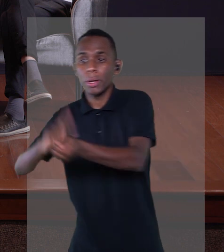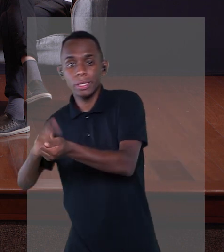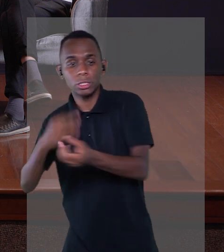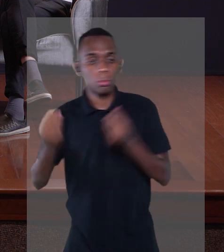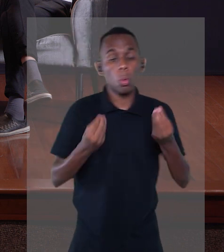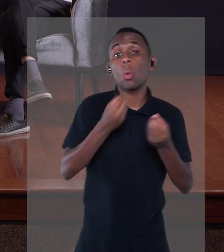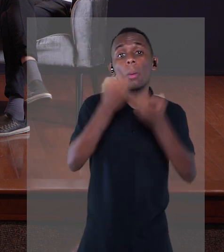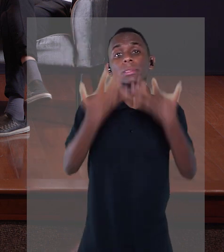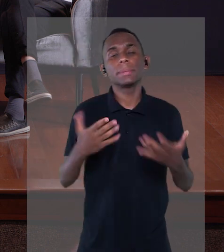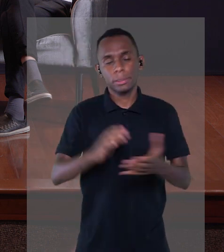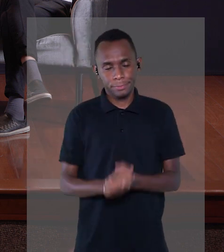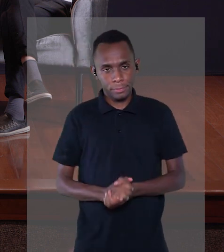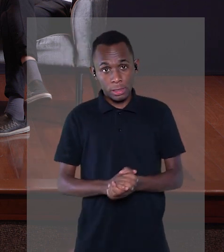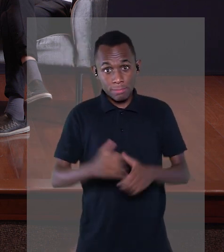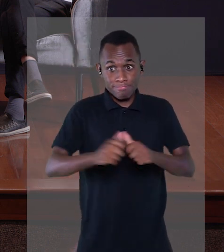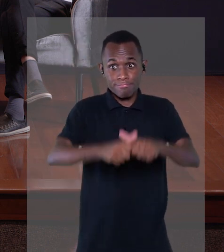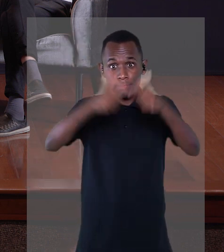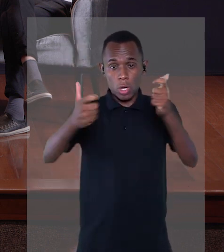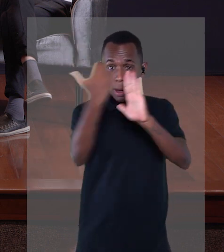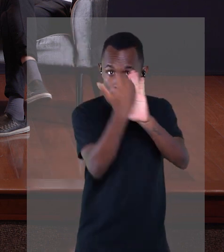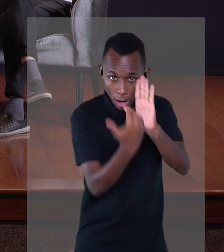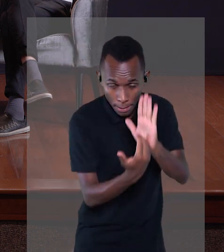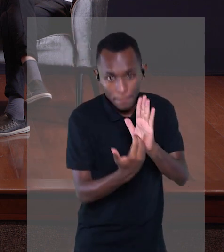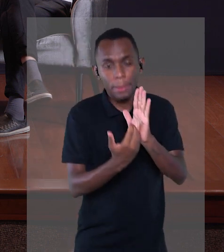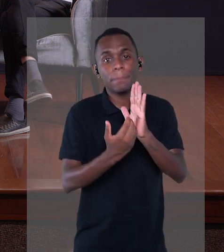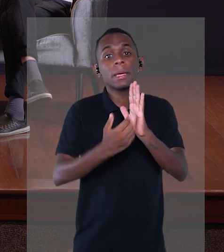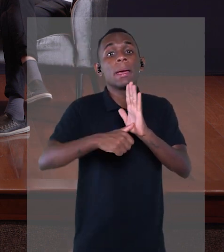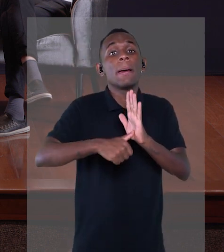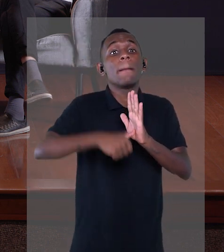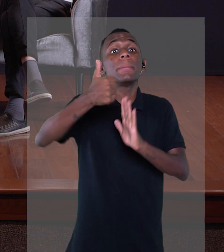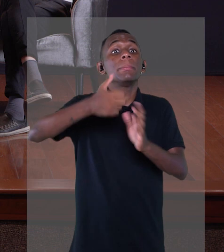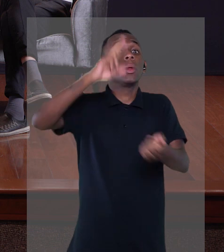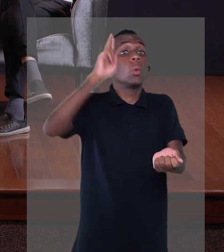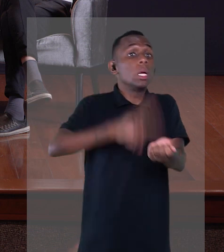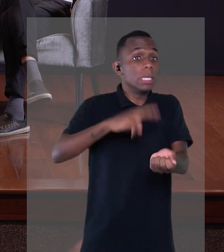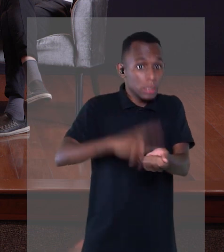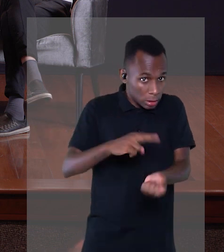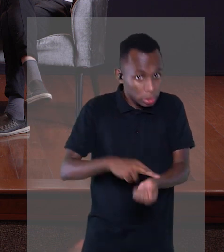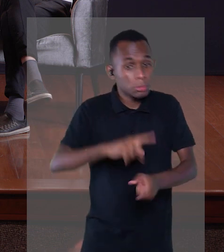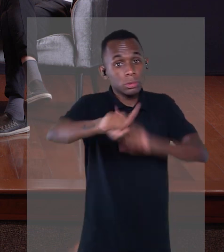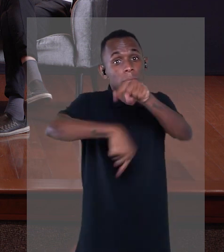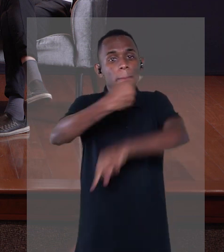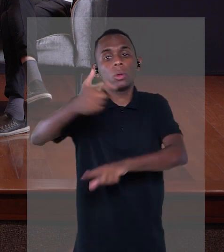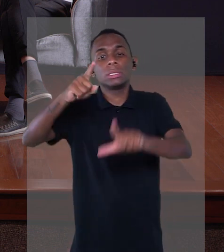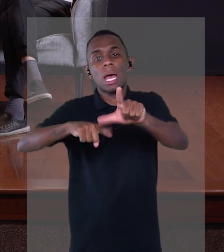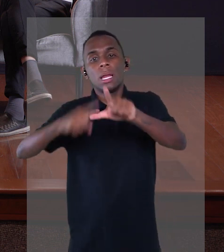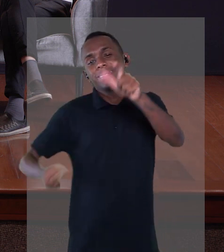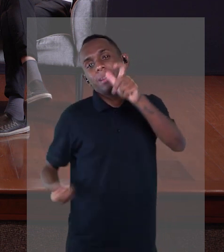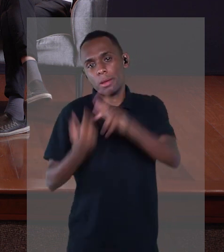canções do disco, a música foi feita antes e a letra posta em cima da música.